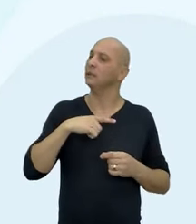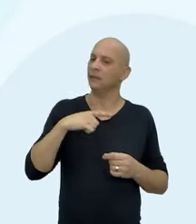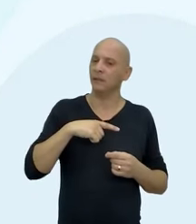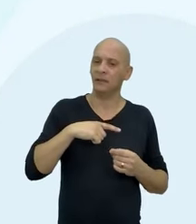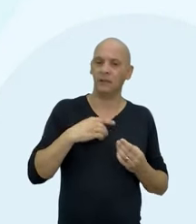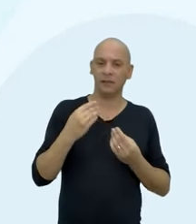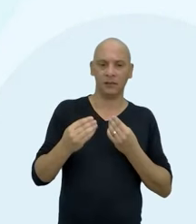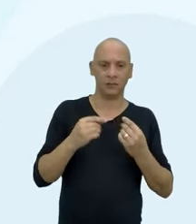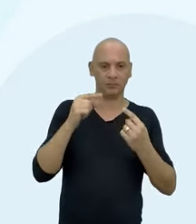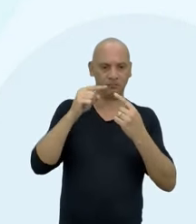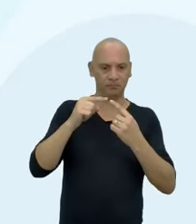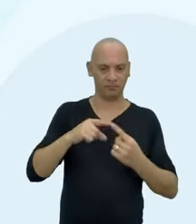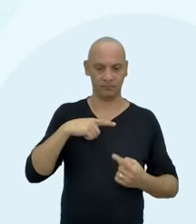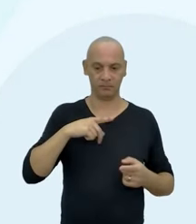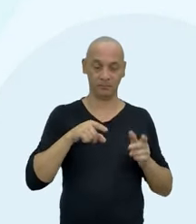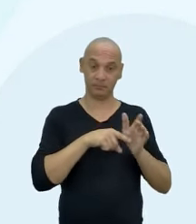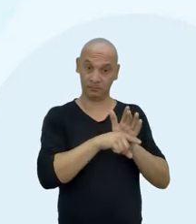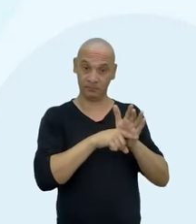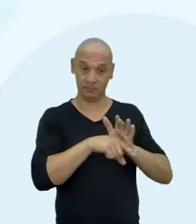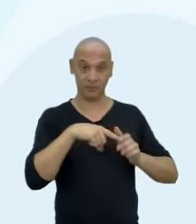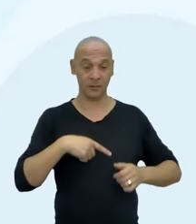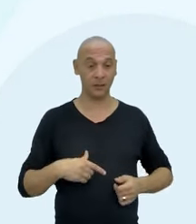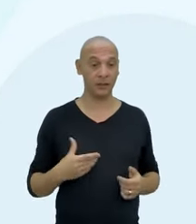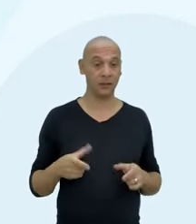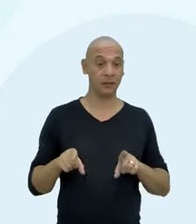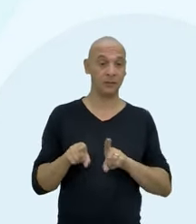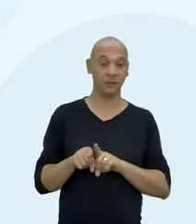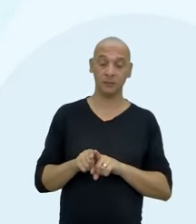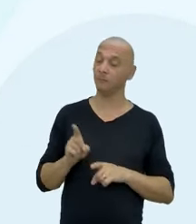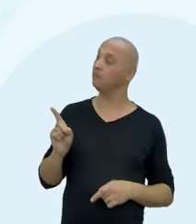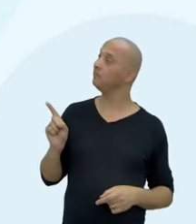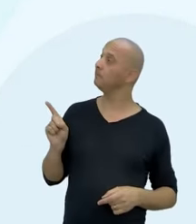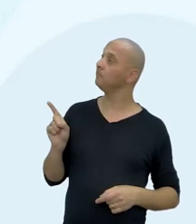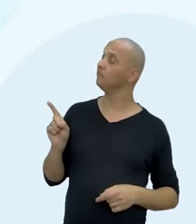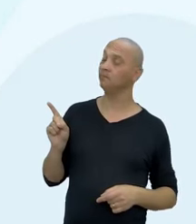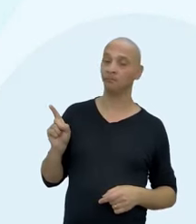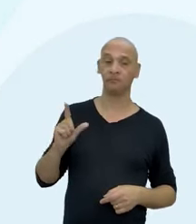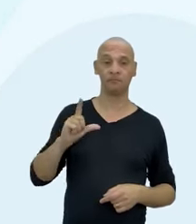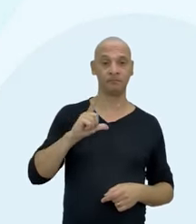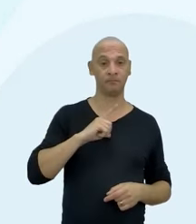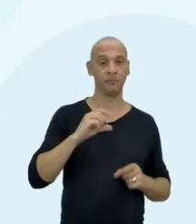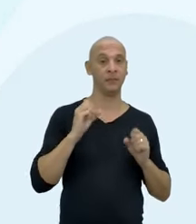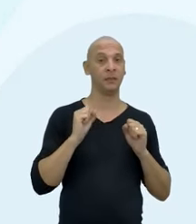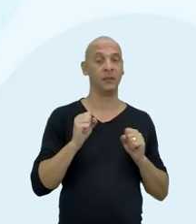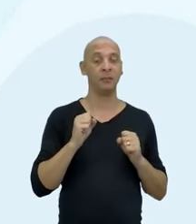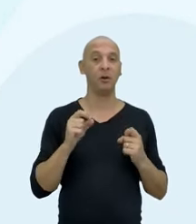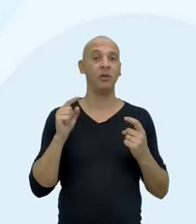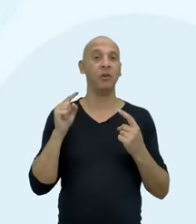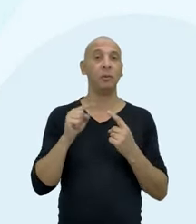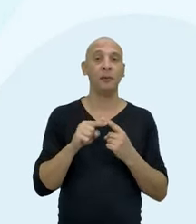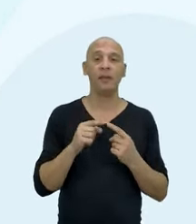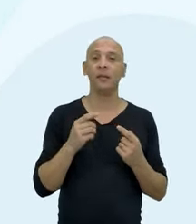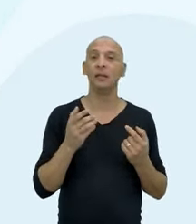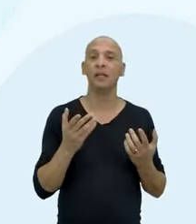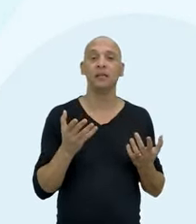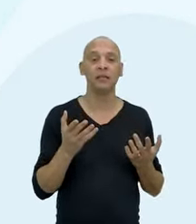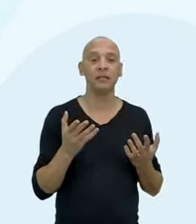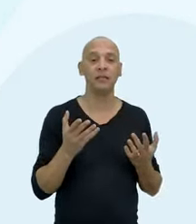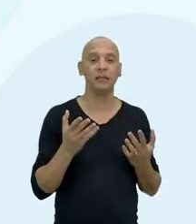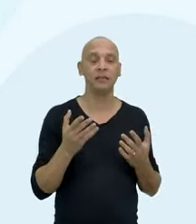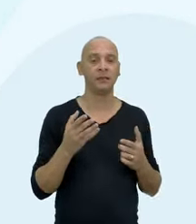como que está esse comportamento da pesquisa né E aqui é a direita superior onde a gente pode trabalhar também